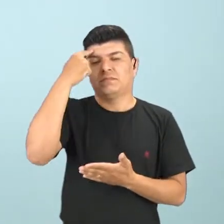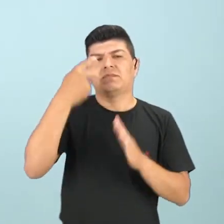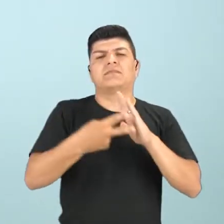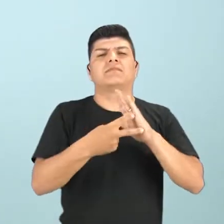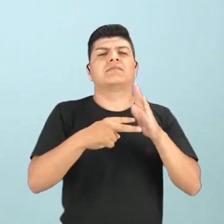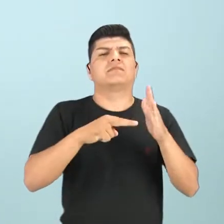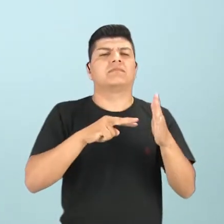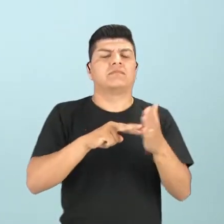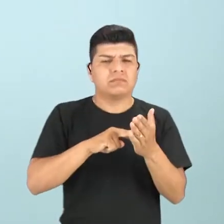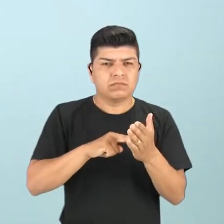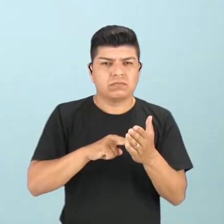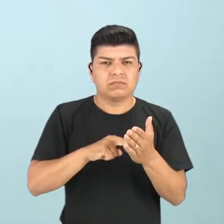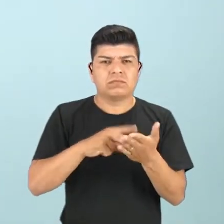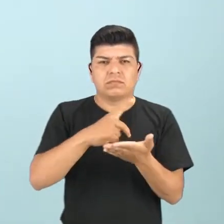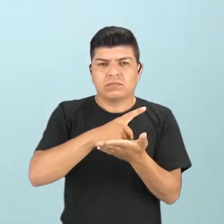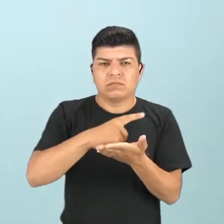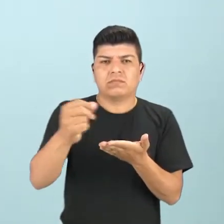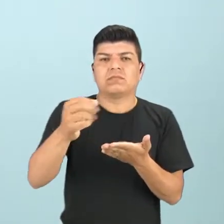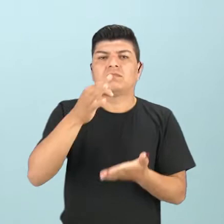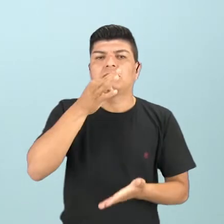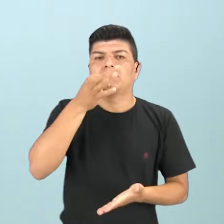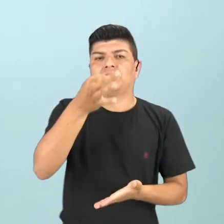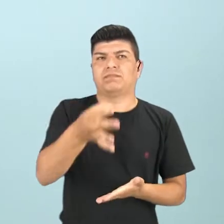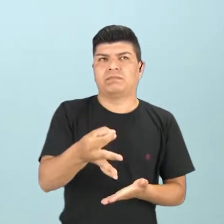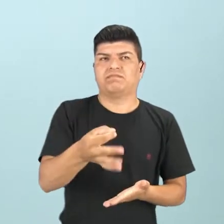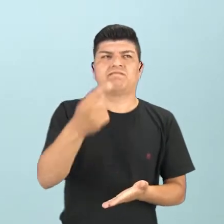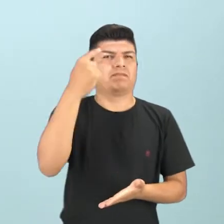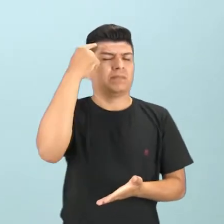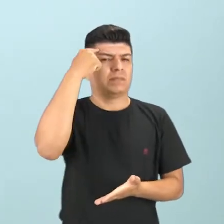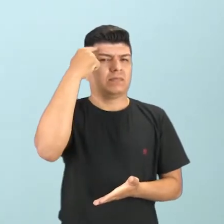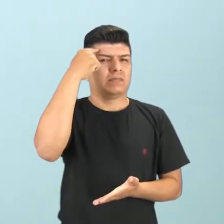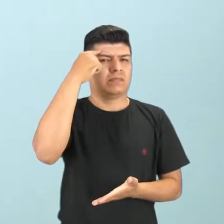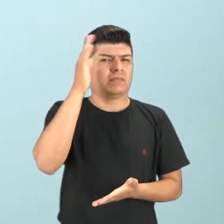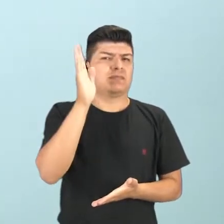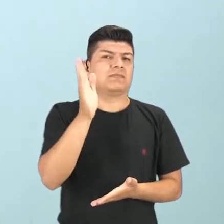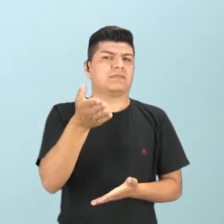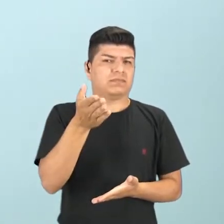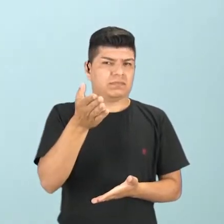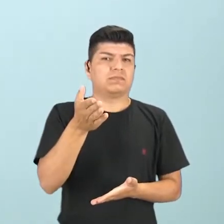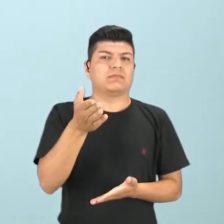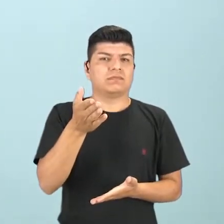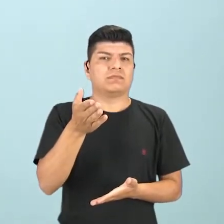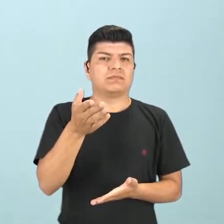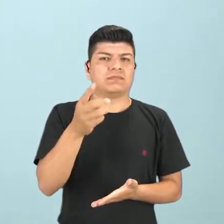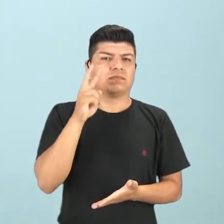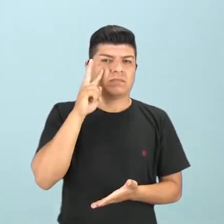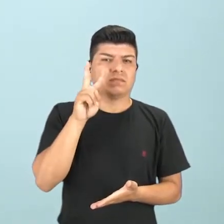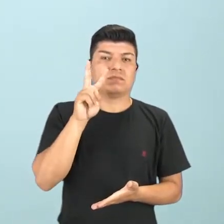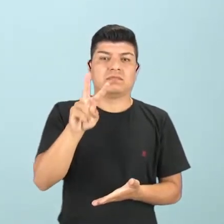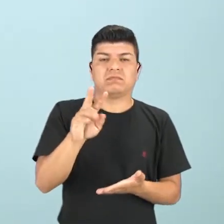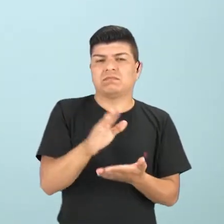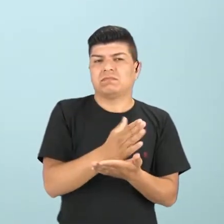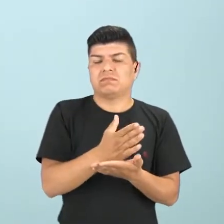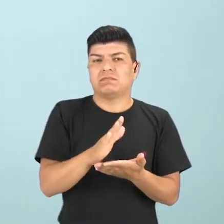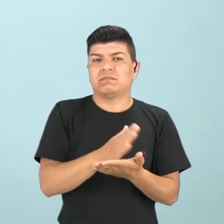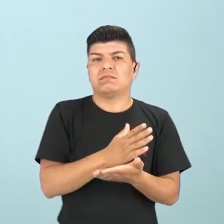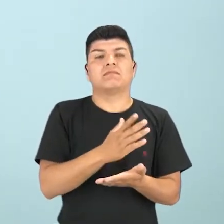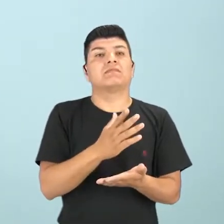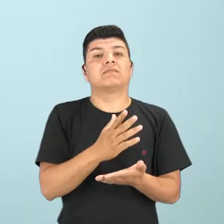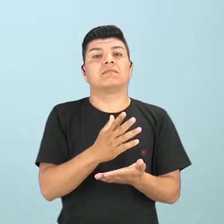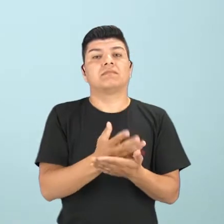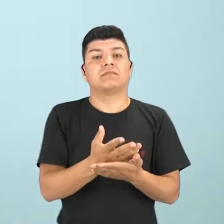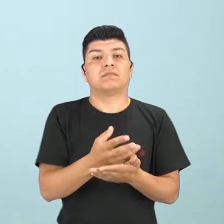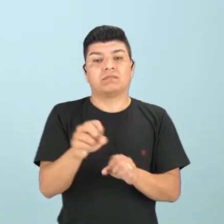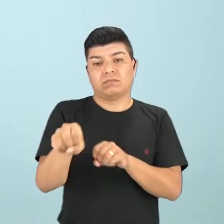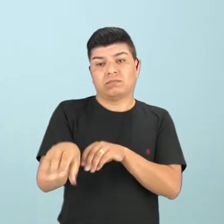O que é o artigo de opinião? Com certeza isso já passou pela cabecinha de vocês já viram isso em algum momento do